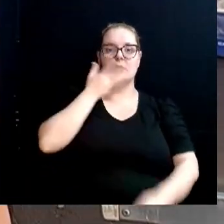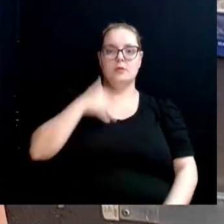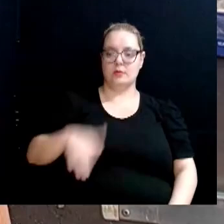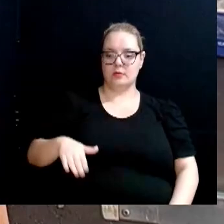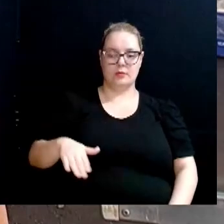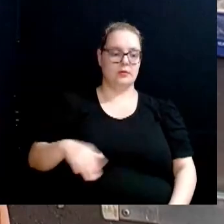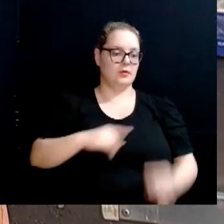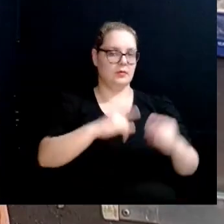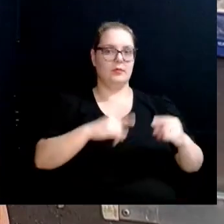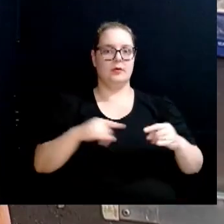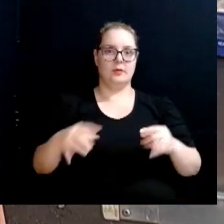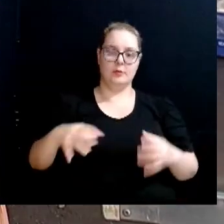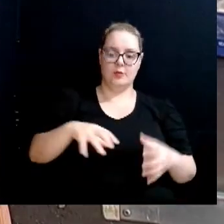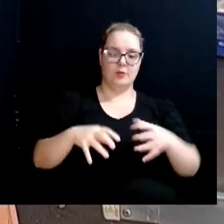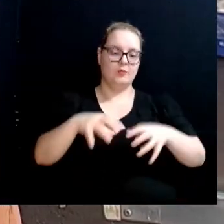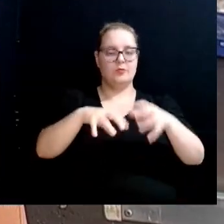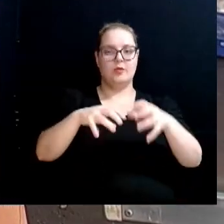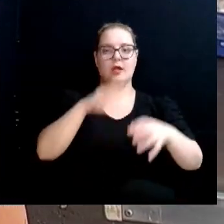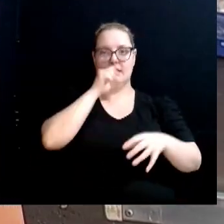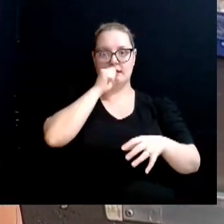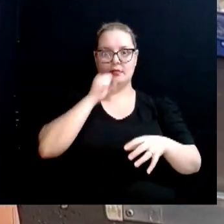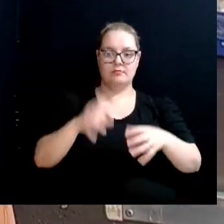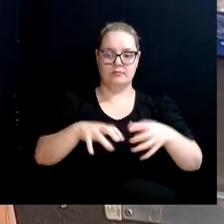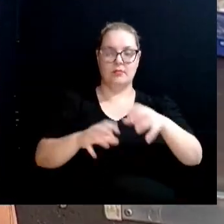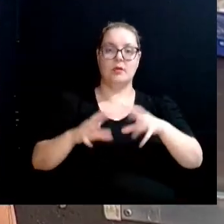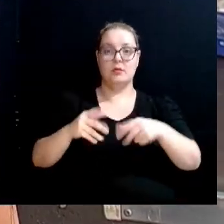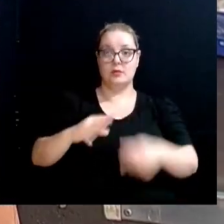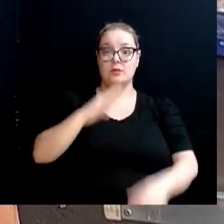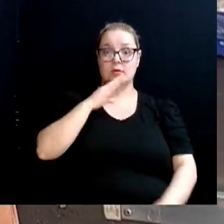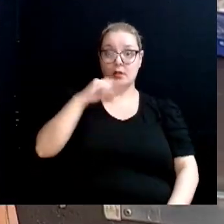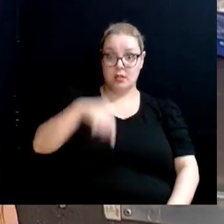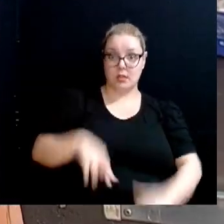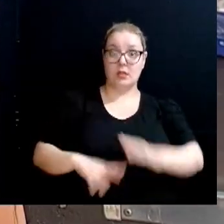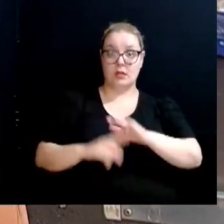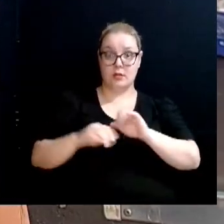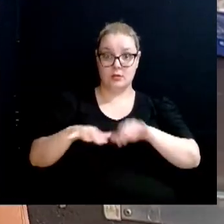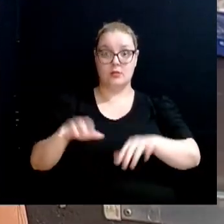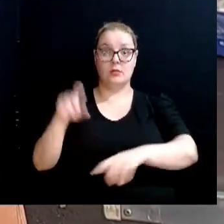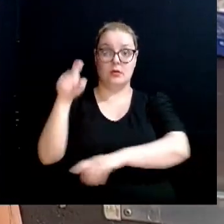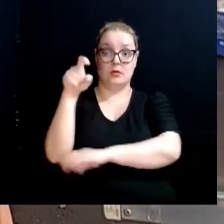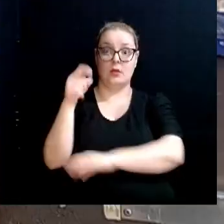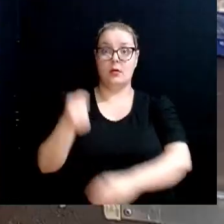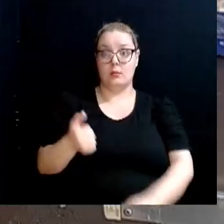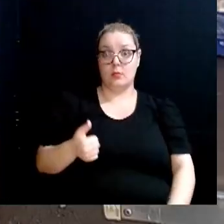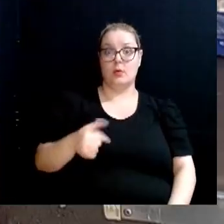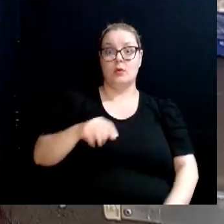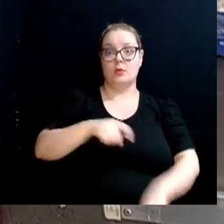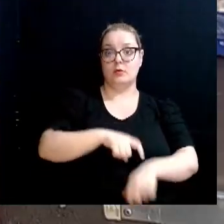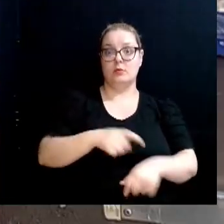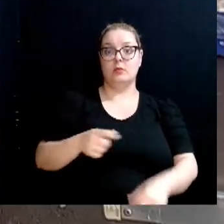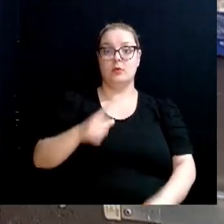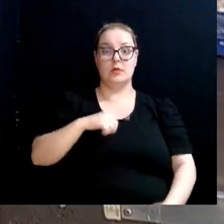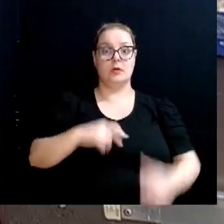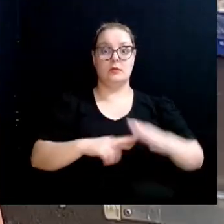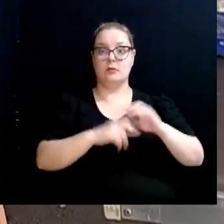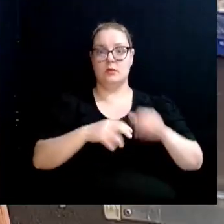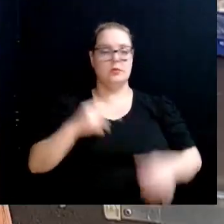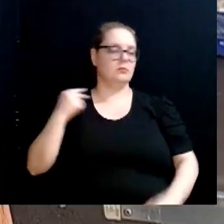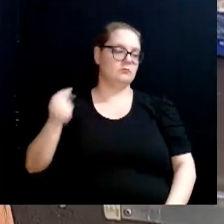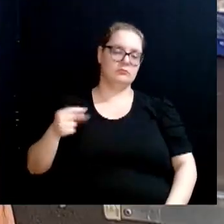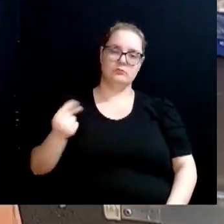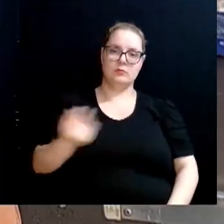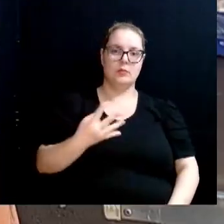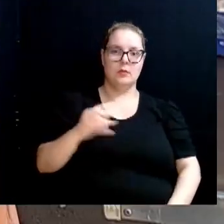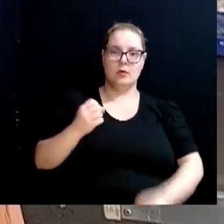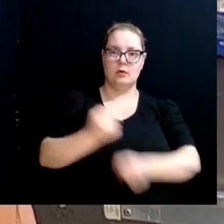as laranjas. Aí todo mundo me conhece. Essa feira aqui no Cambuí a gente faz há pouco tempo, mas tem feira que eles fazem já há 40 anos. Aqui faz mais ou menos